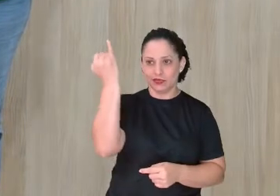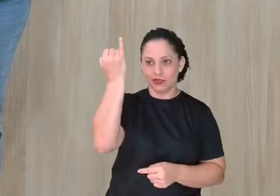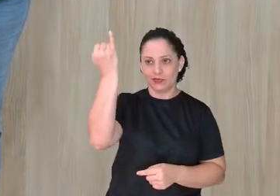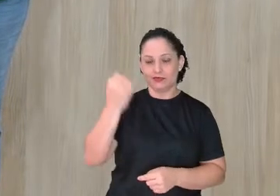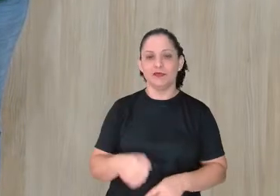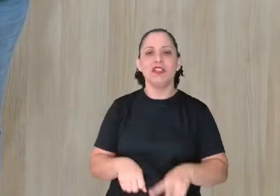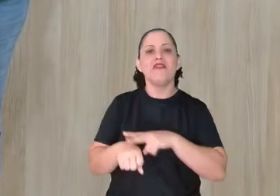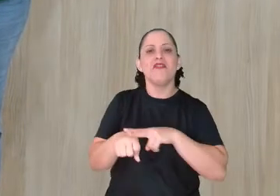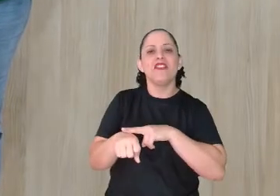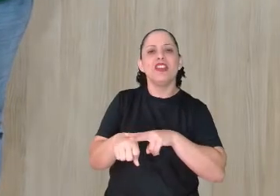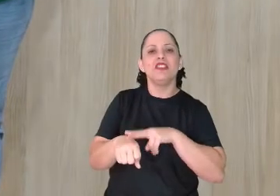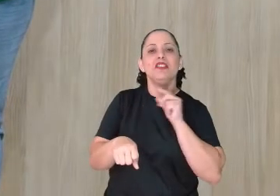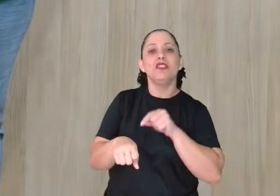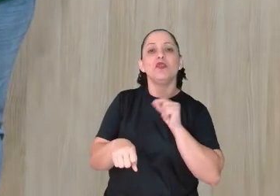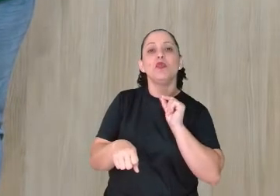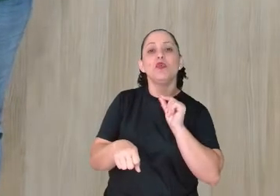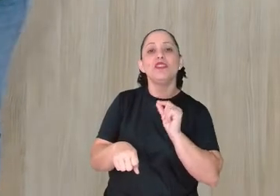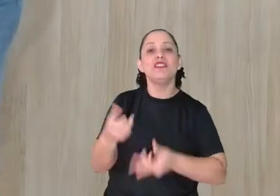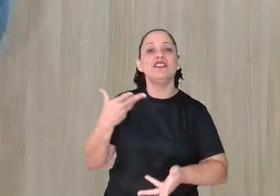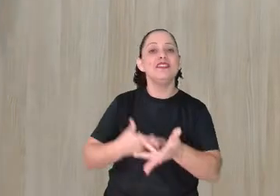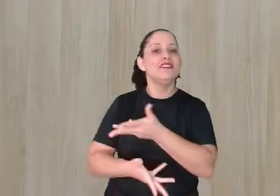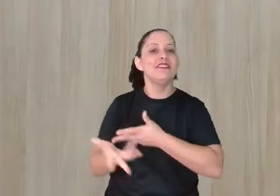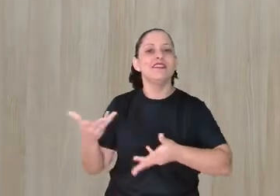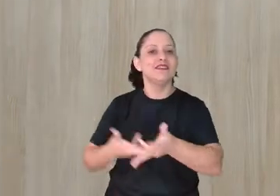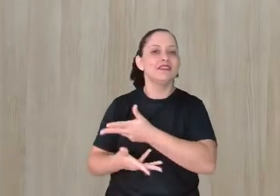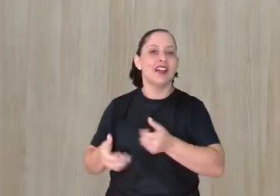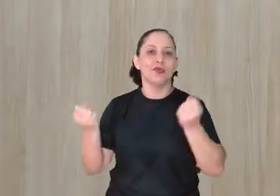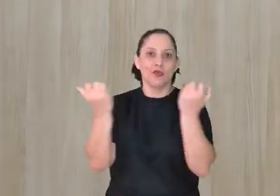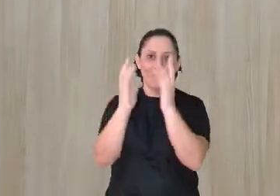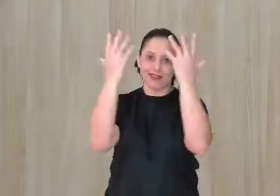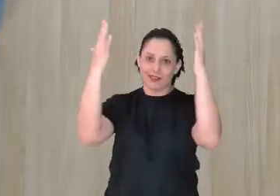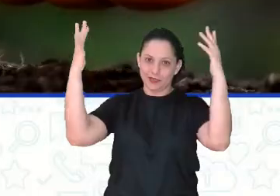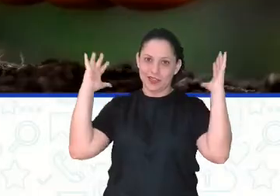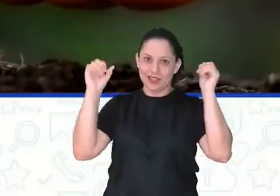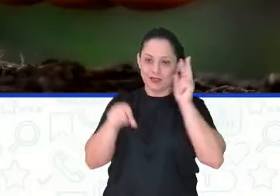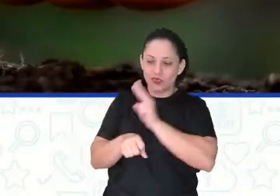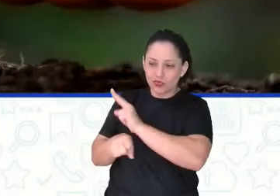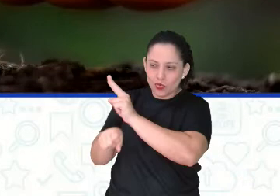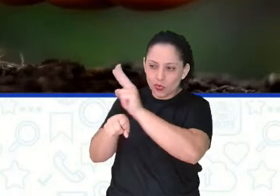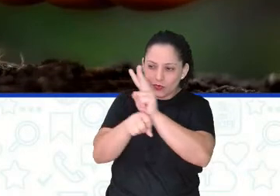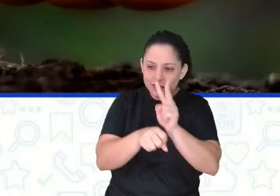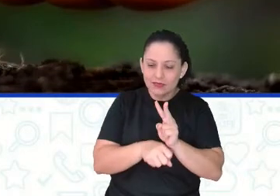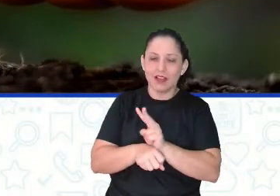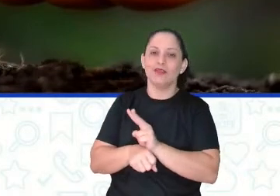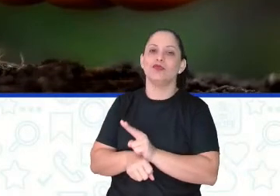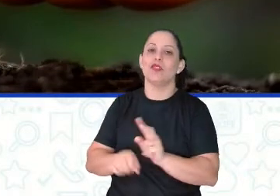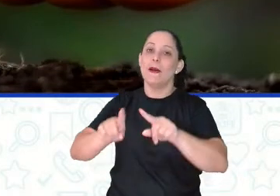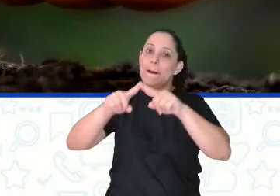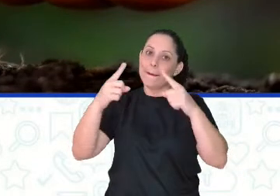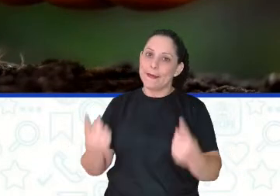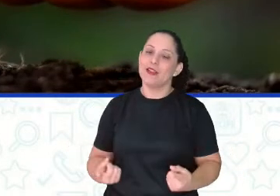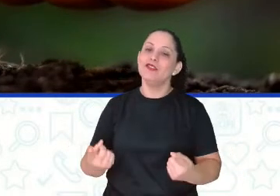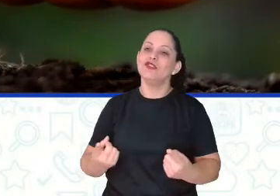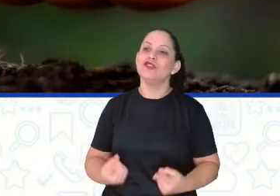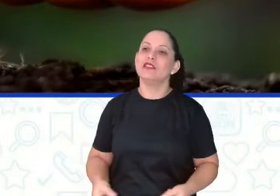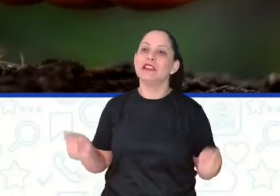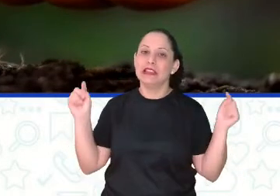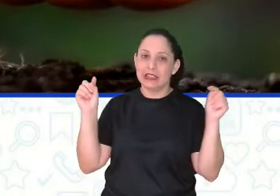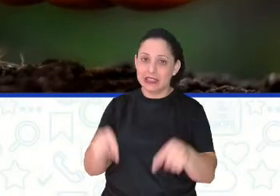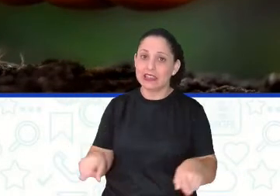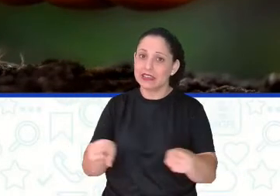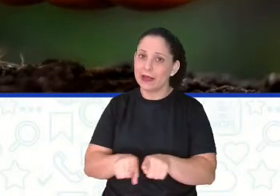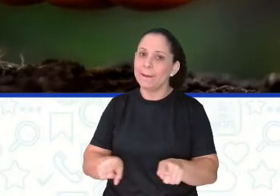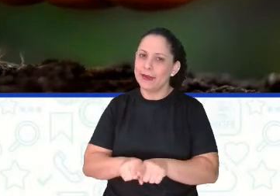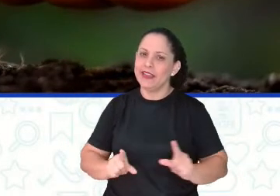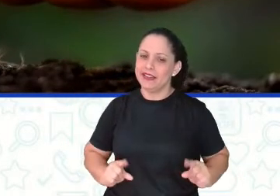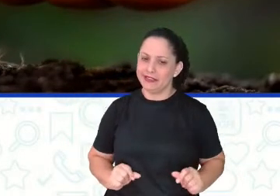o verde, a gente já sabe, né? O verde, ele visa o meio ambiente, mas que é essa questão